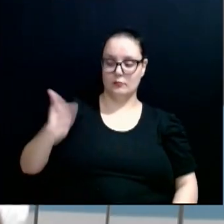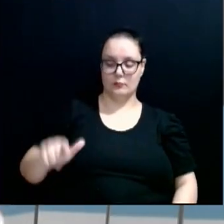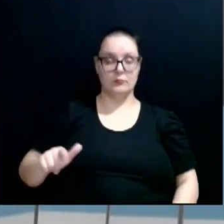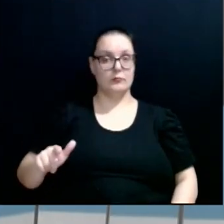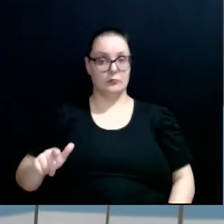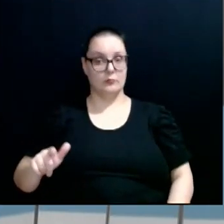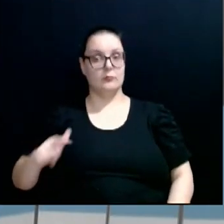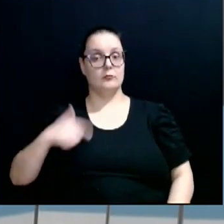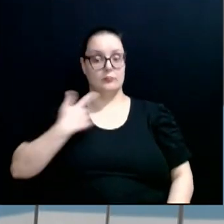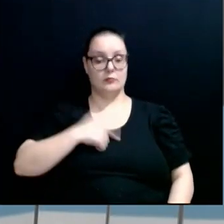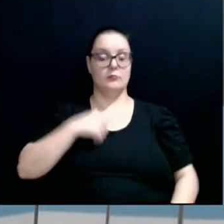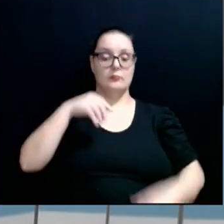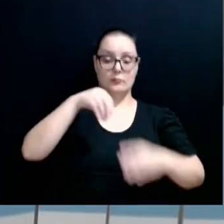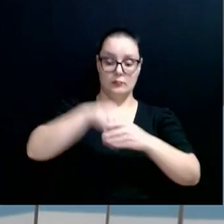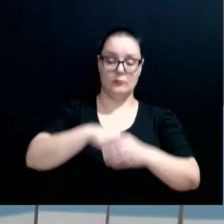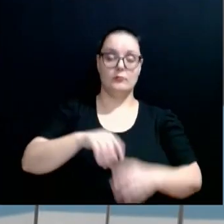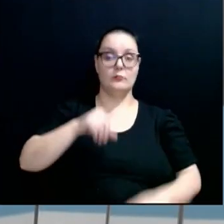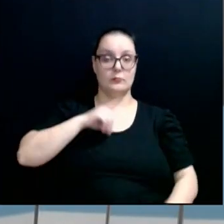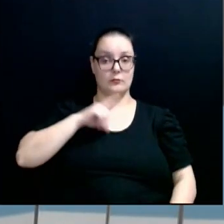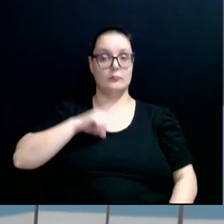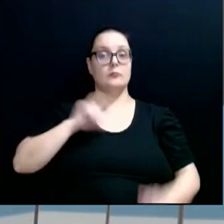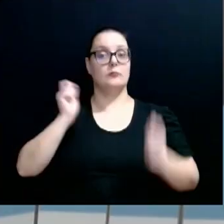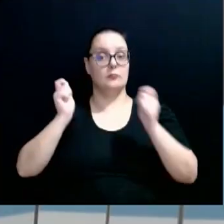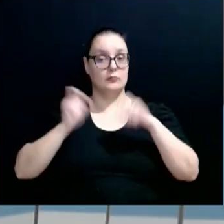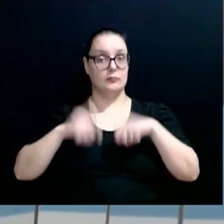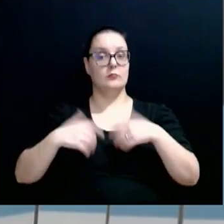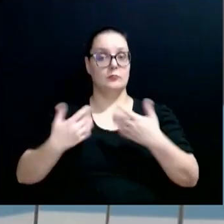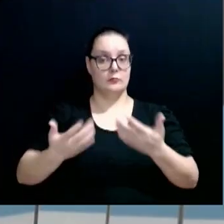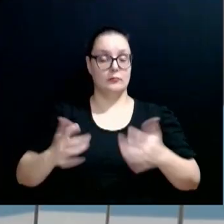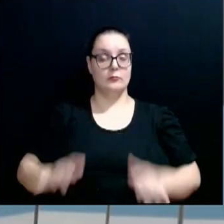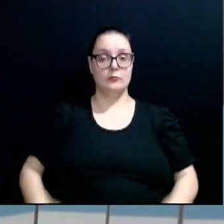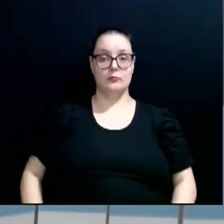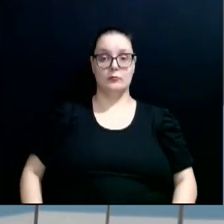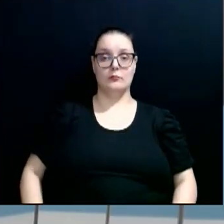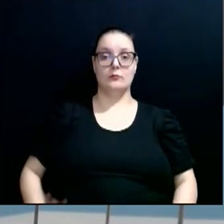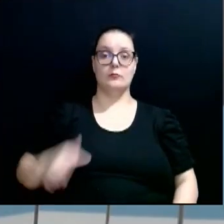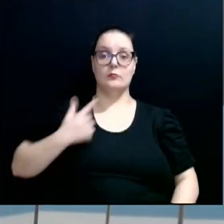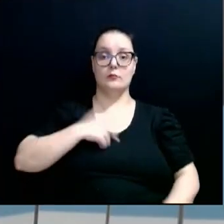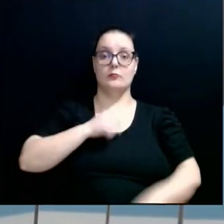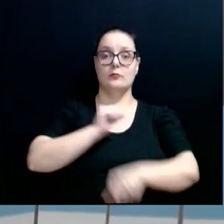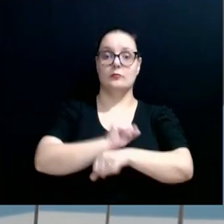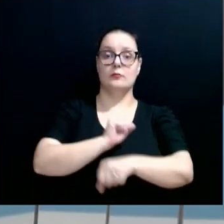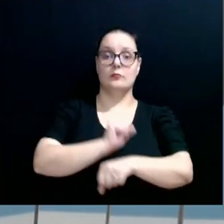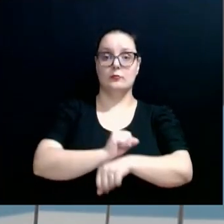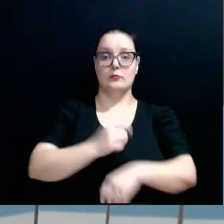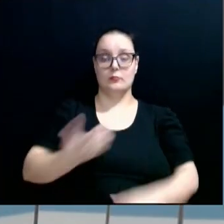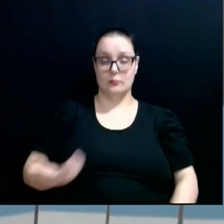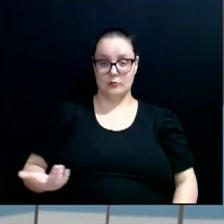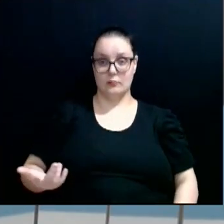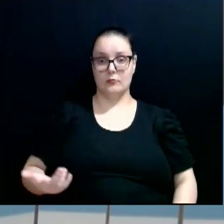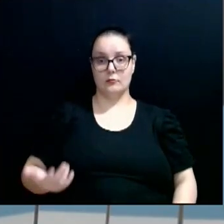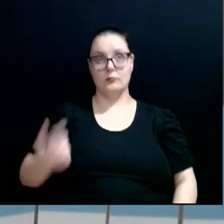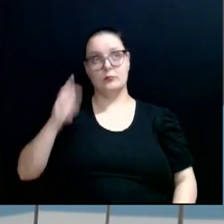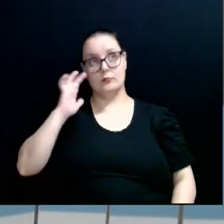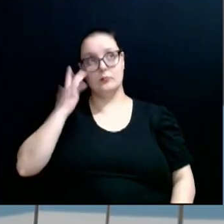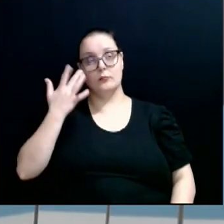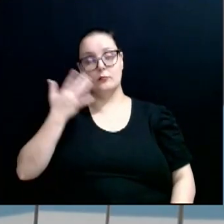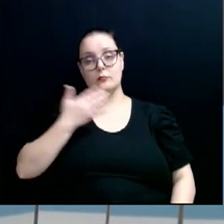né? Aí existe ainda a possibilidade. Então a gente esperou por bem esperar a licitação do transporte público, né? E